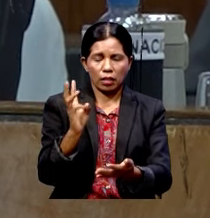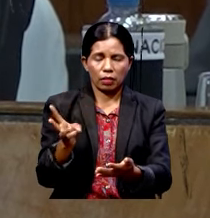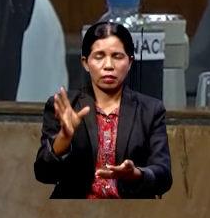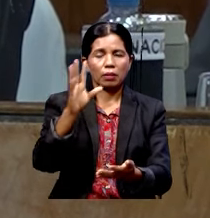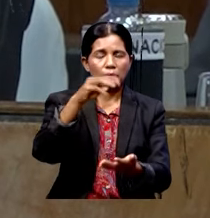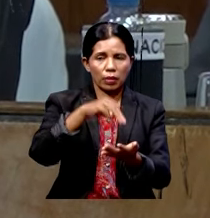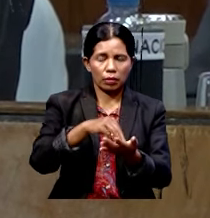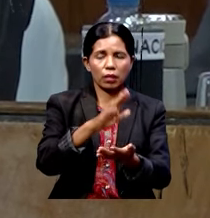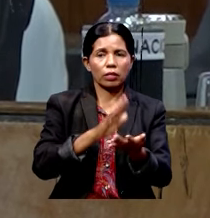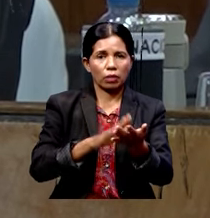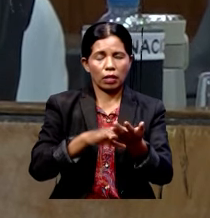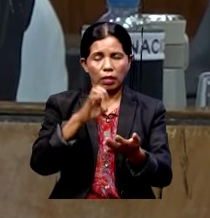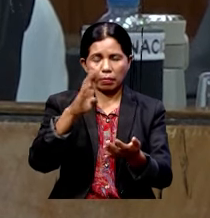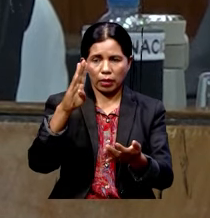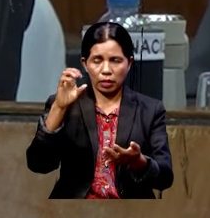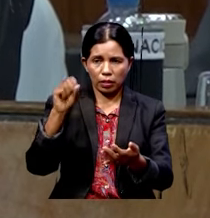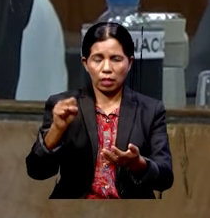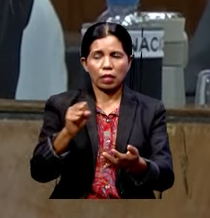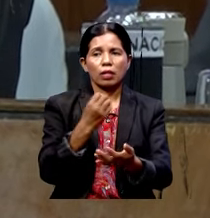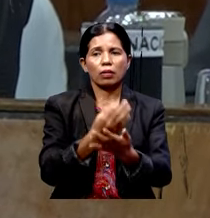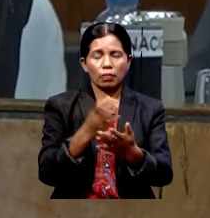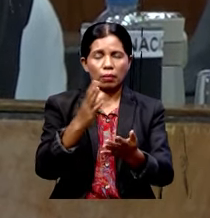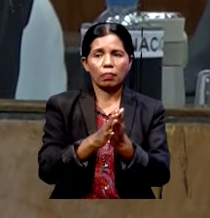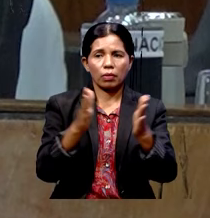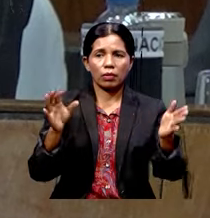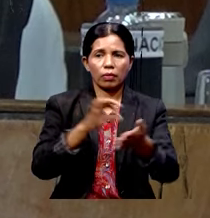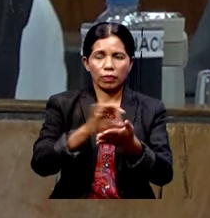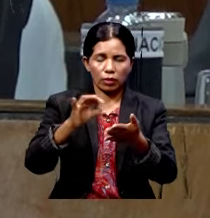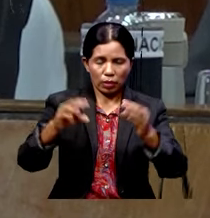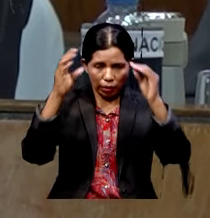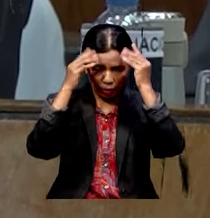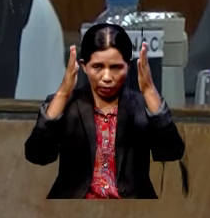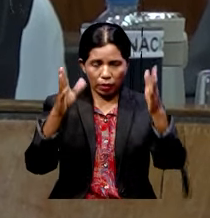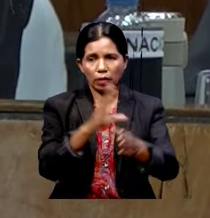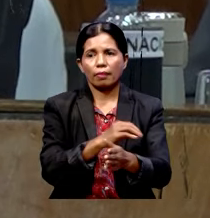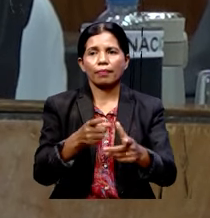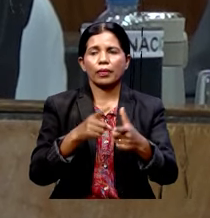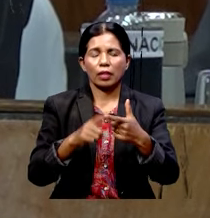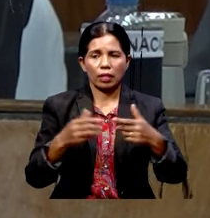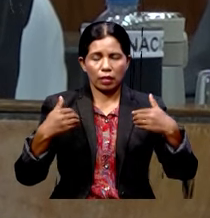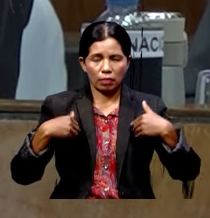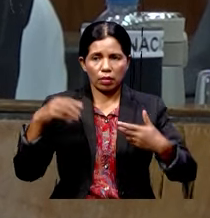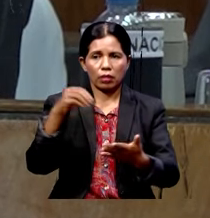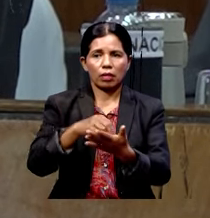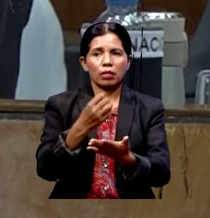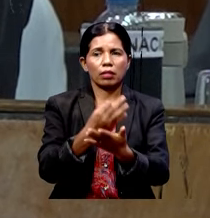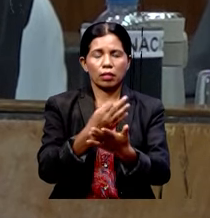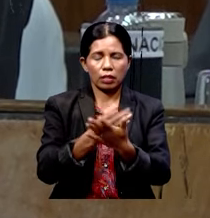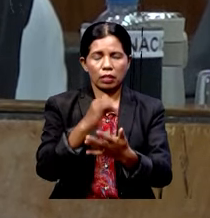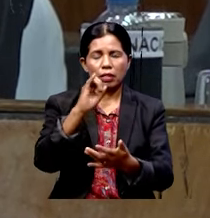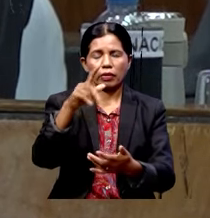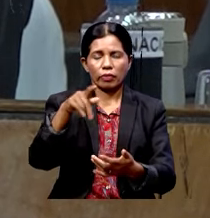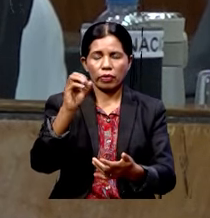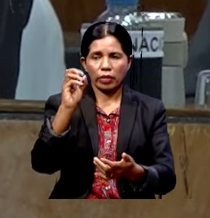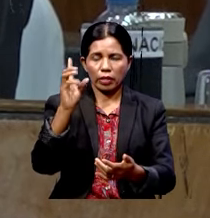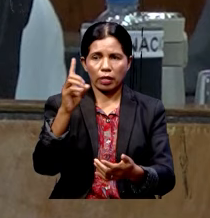para ensino básico, montante botma cobre para a formação dos professores e não temos a alocação em Fordepe, nebema que